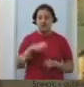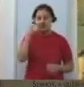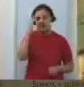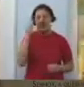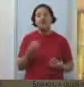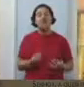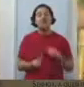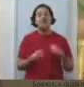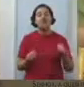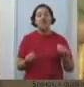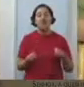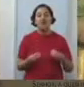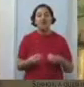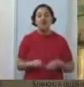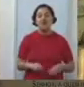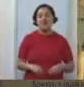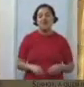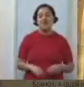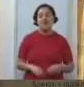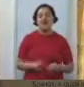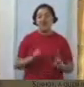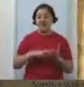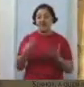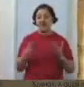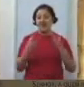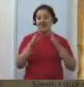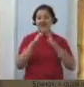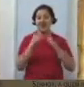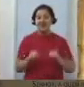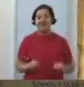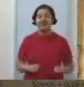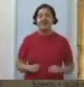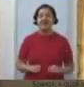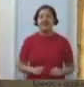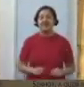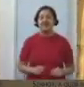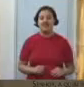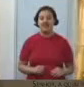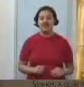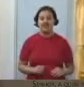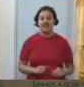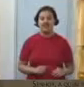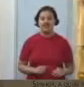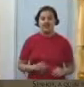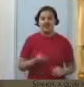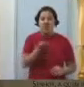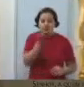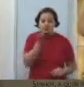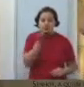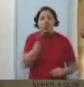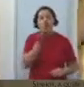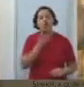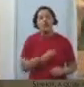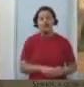casa. E ele chegou sossegado, se posicionou, estofou o peito e...